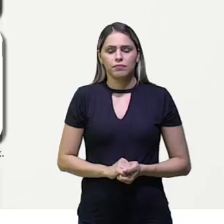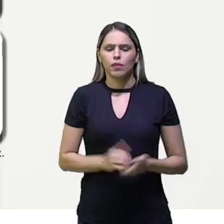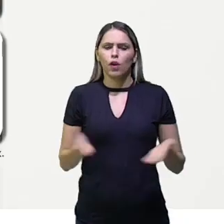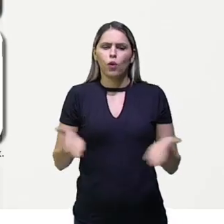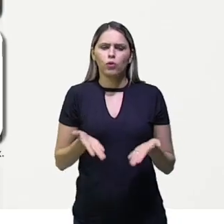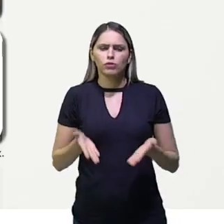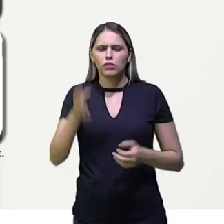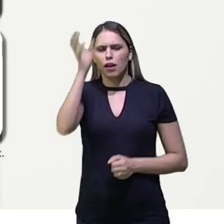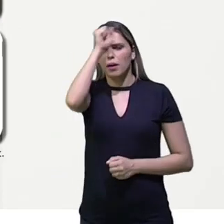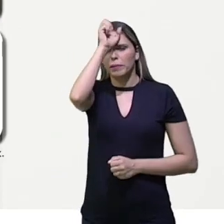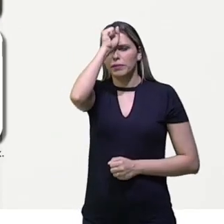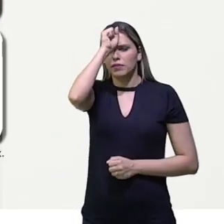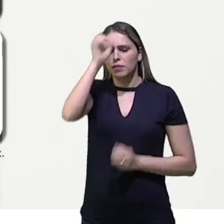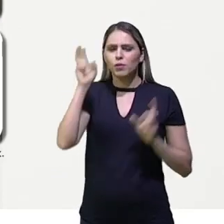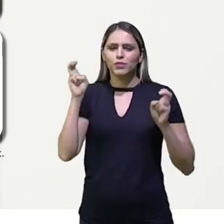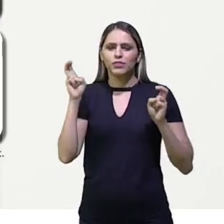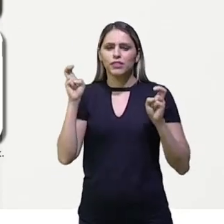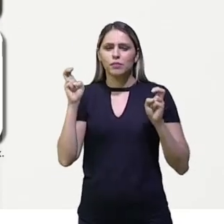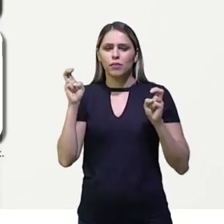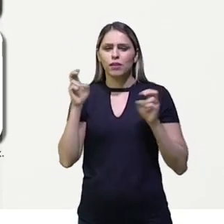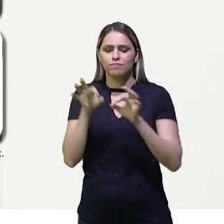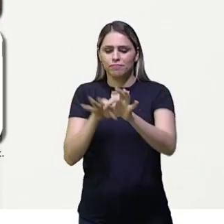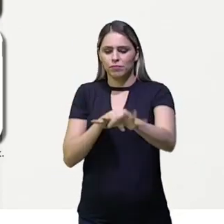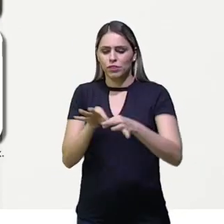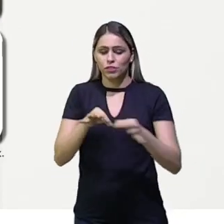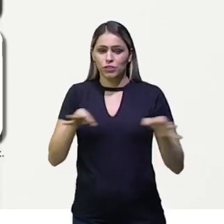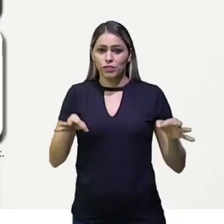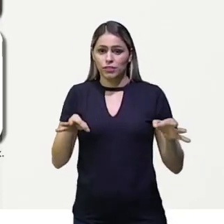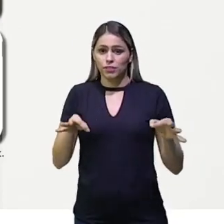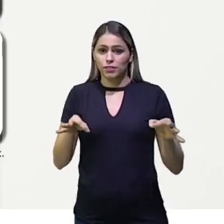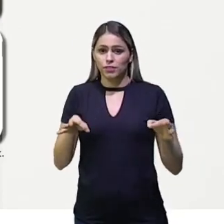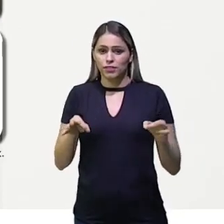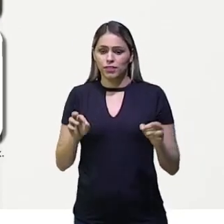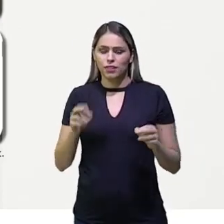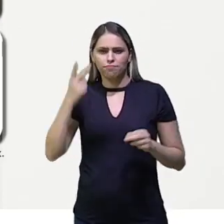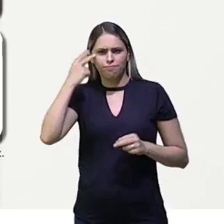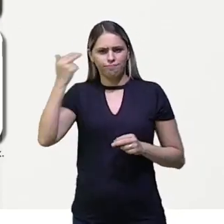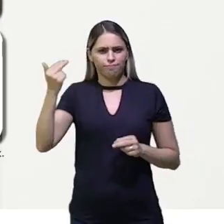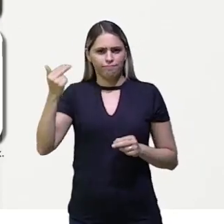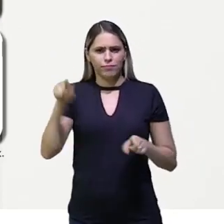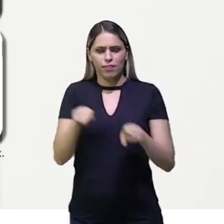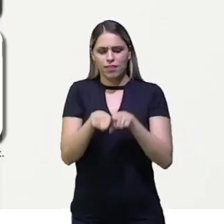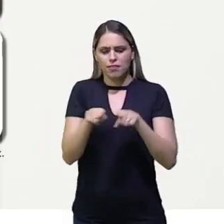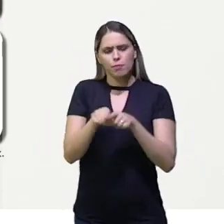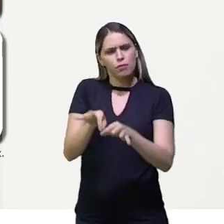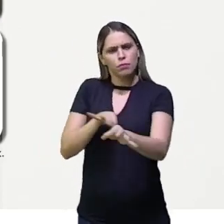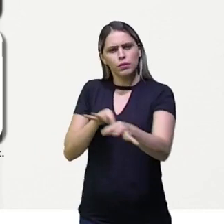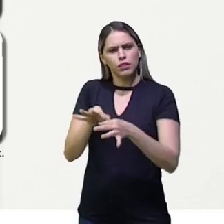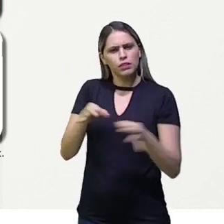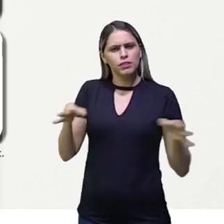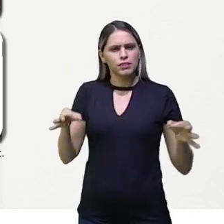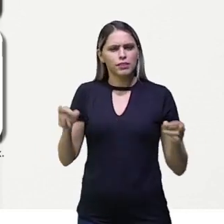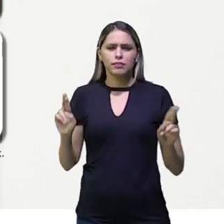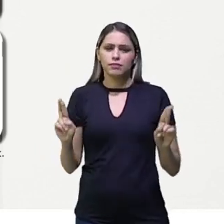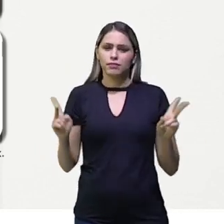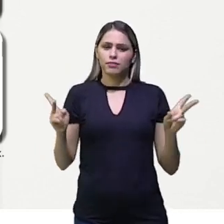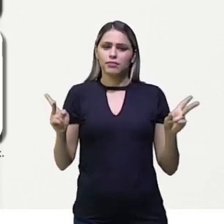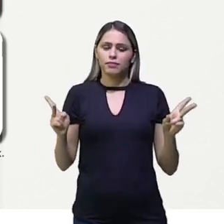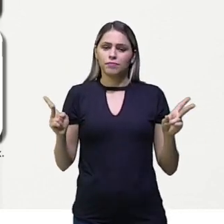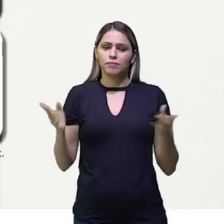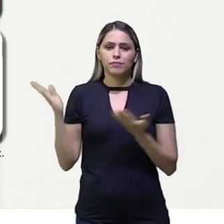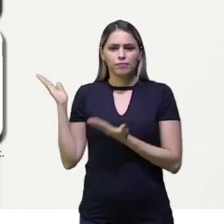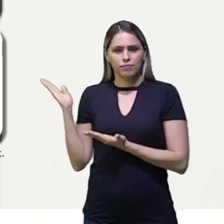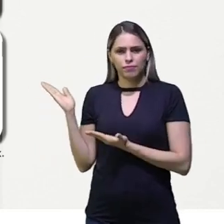Hoje aprendemos sobre medidas convencionais e não convencionais. Aqui temos exemplos de